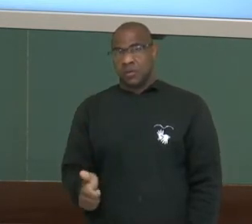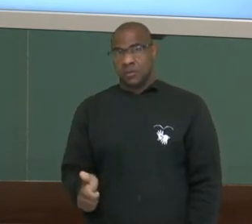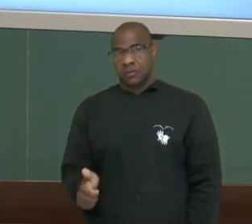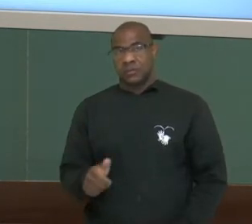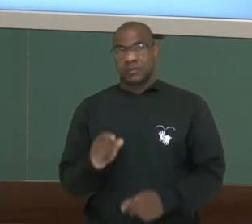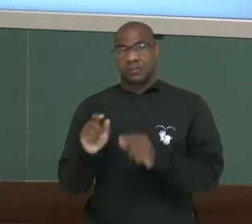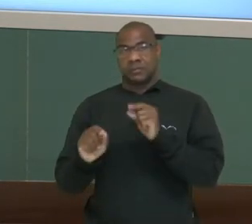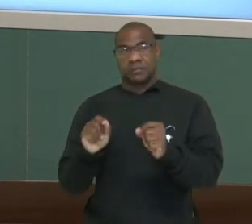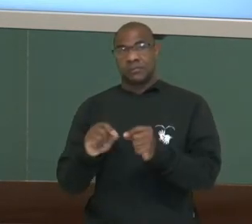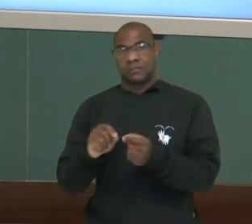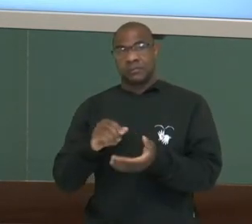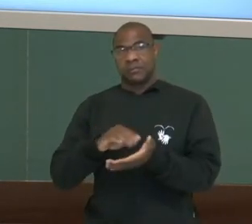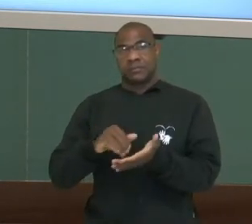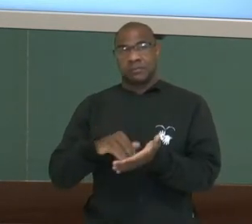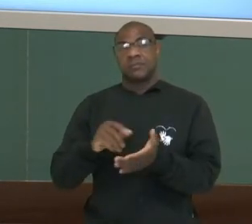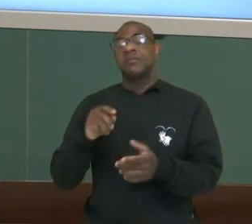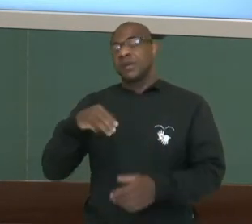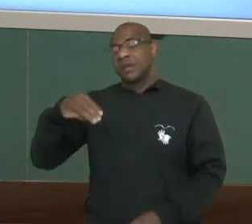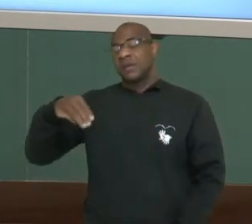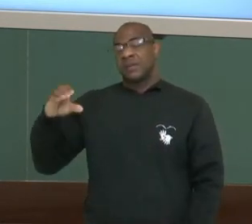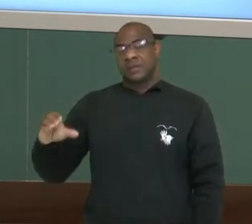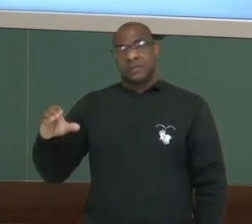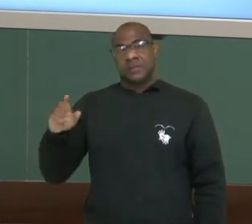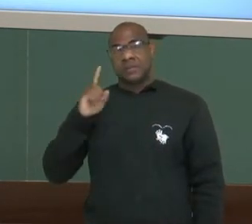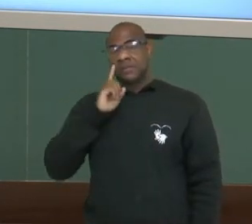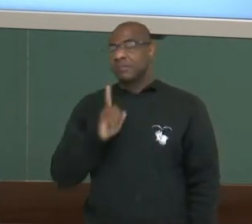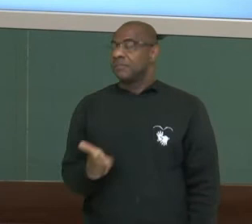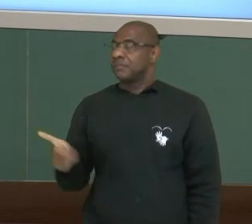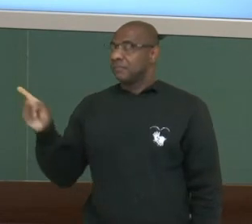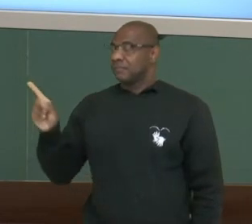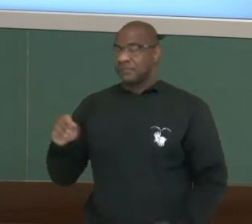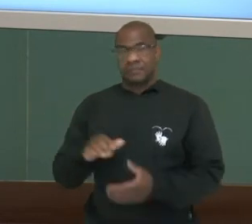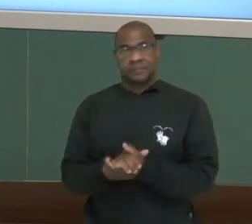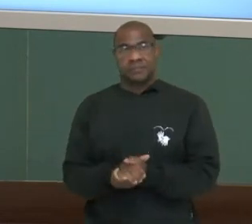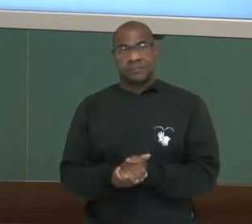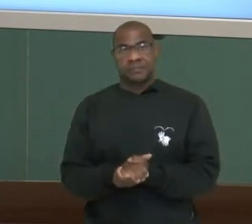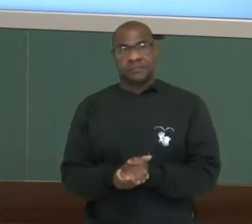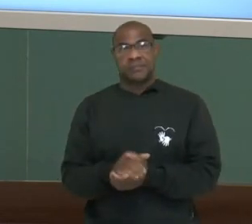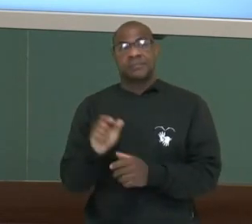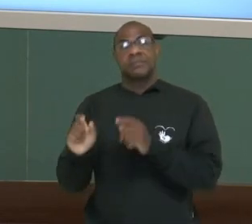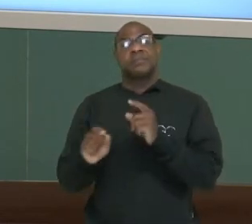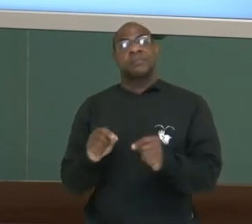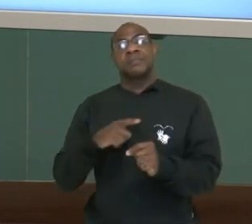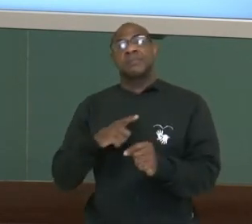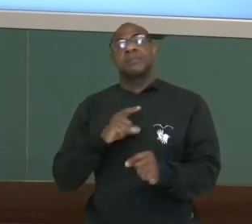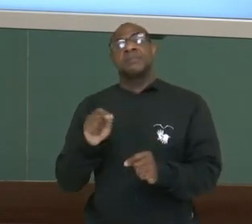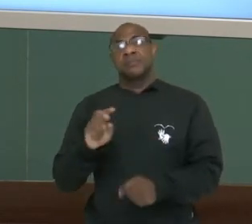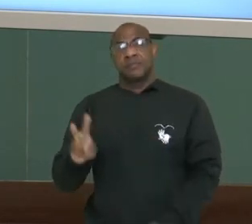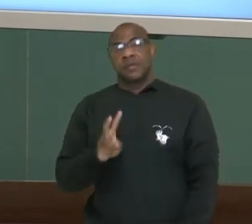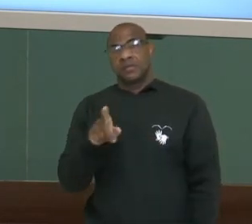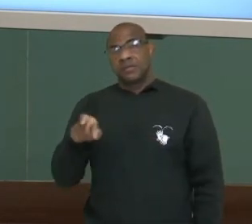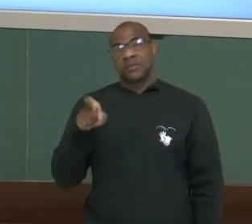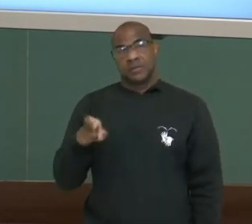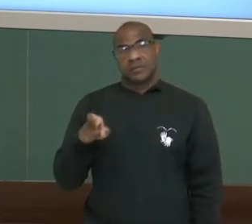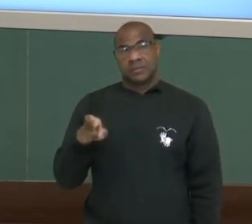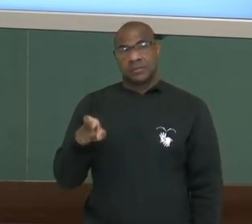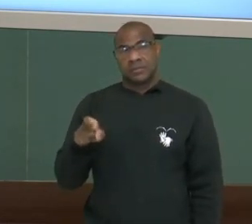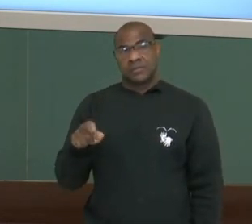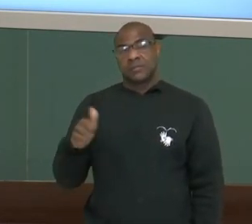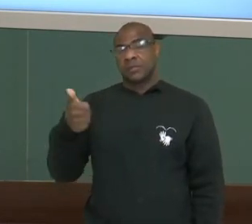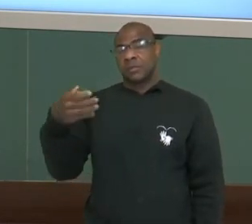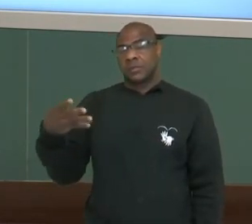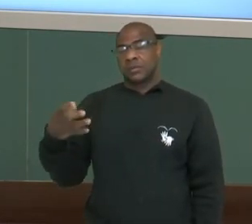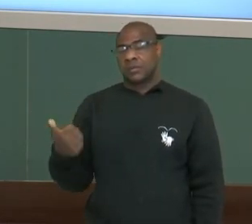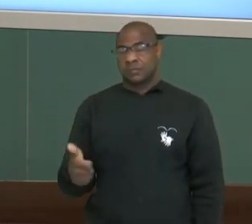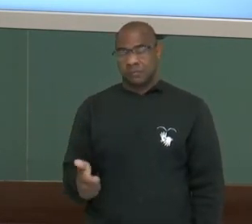que fazer? Tirar o mínimo comum aqui apenas da segunda, que vai dar então o valor de x menos